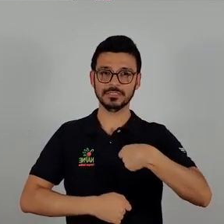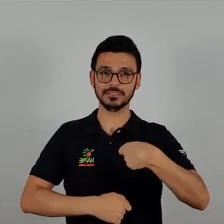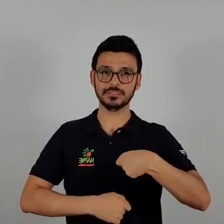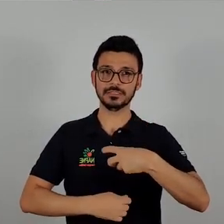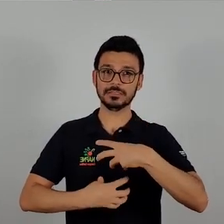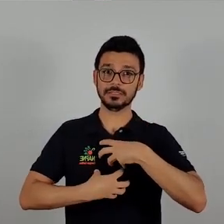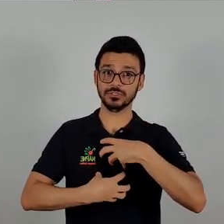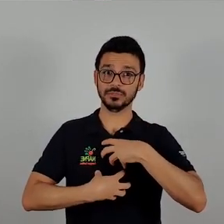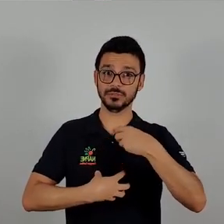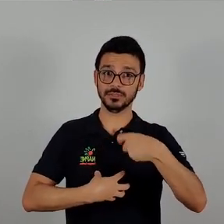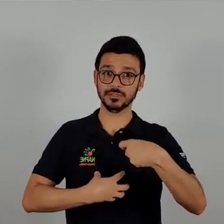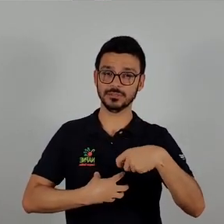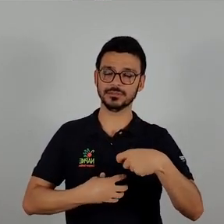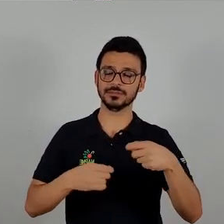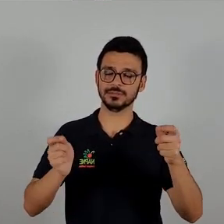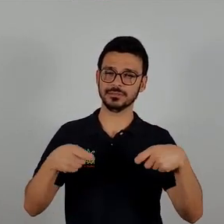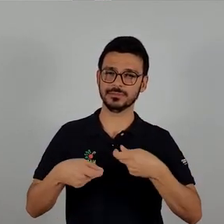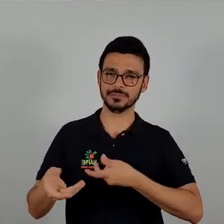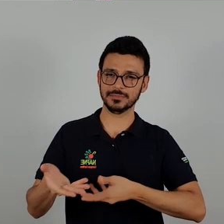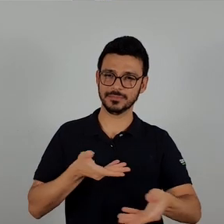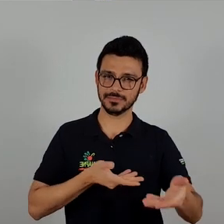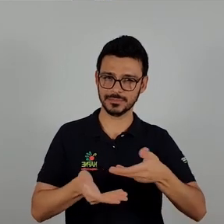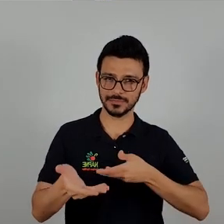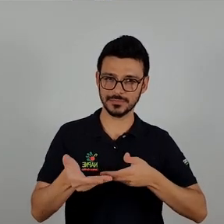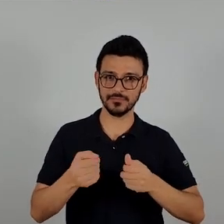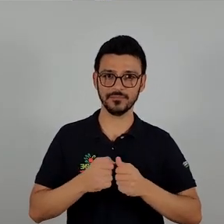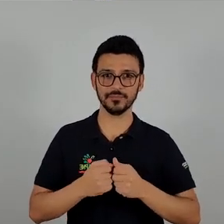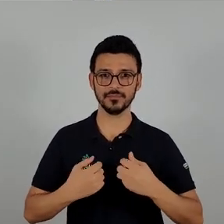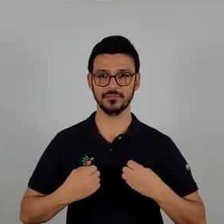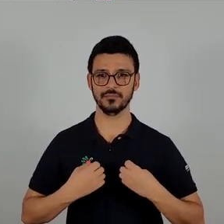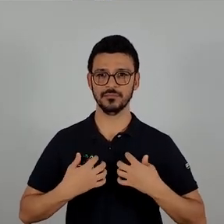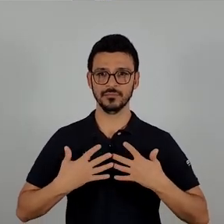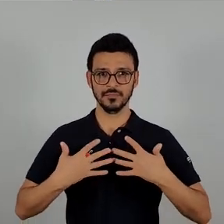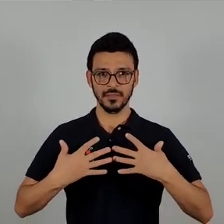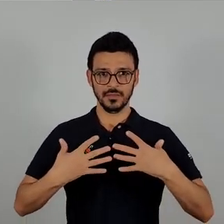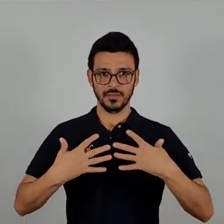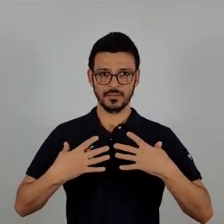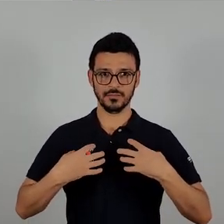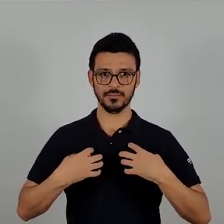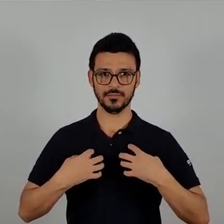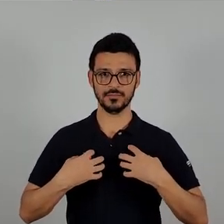falar? Alguém quer opinar rapidinho aí?